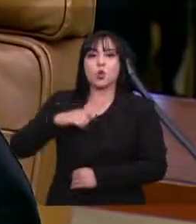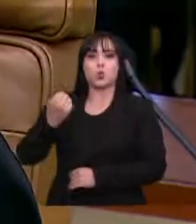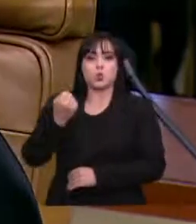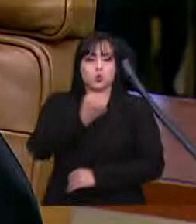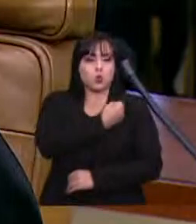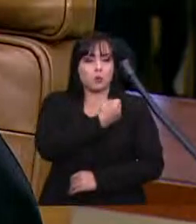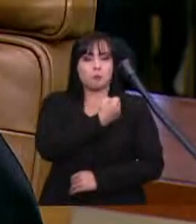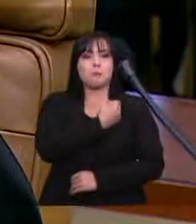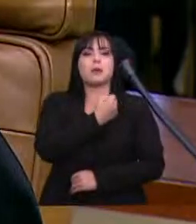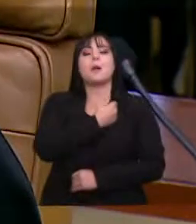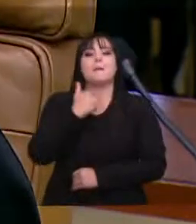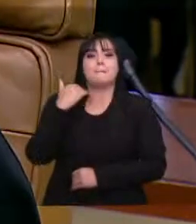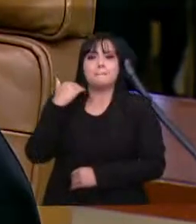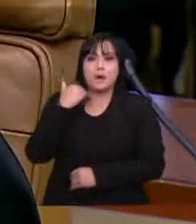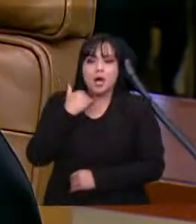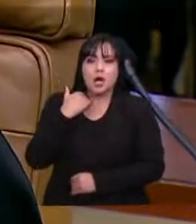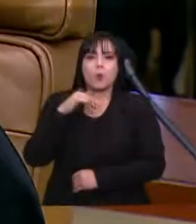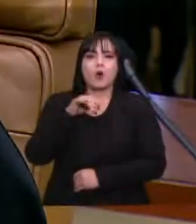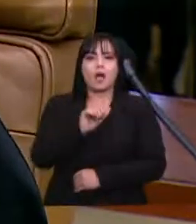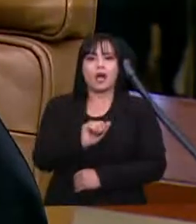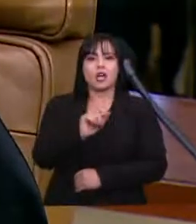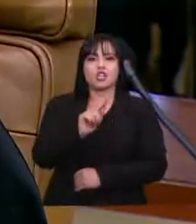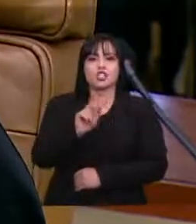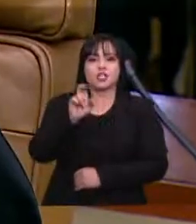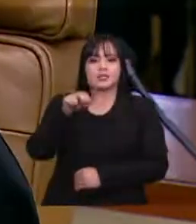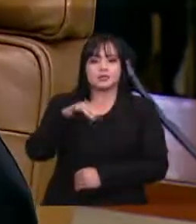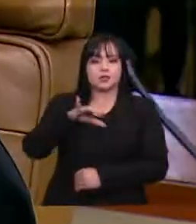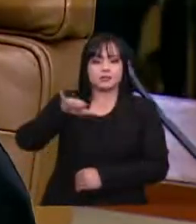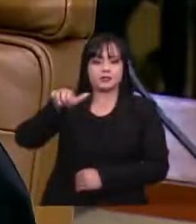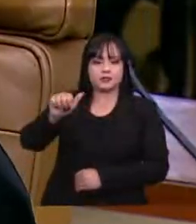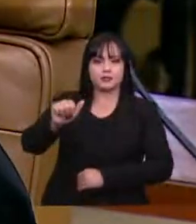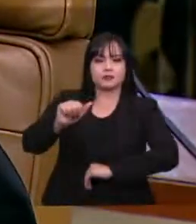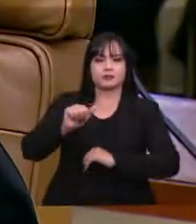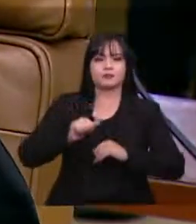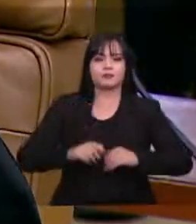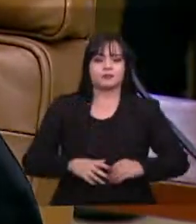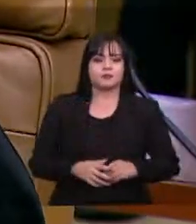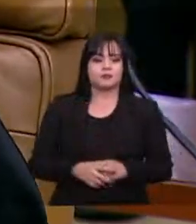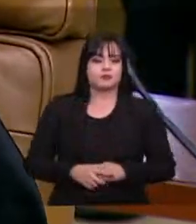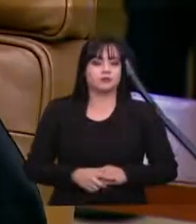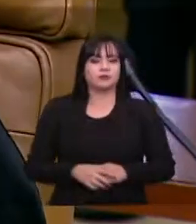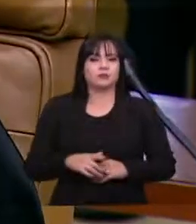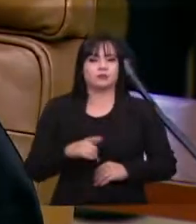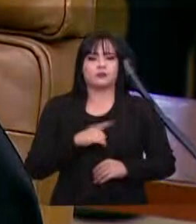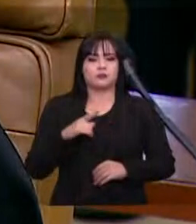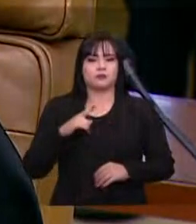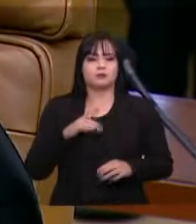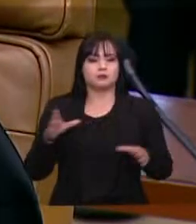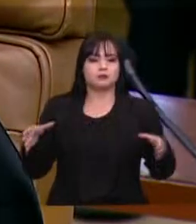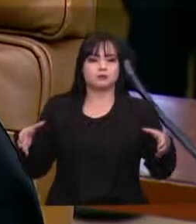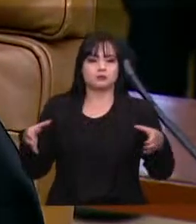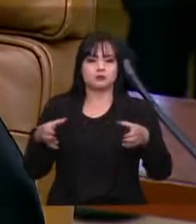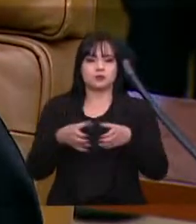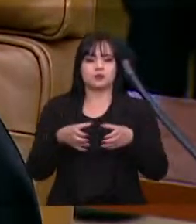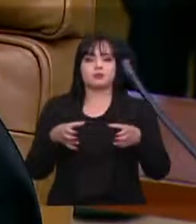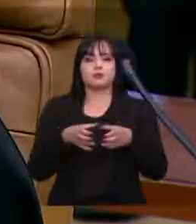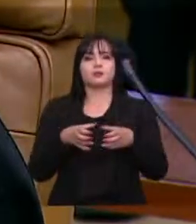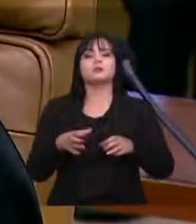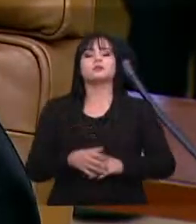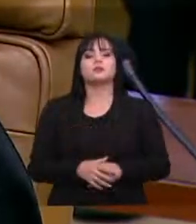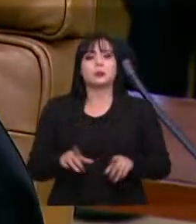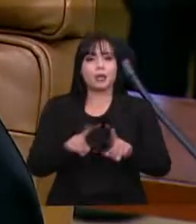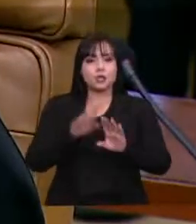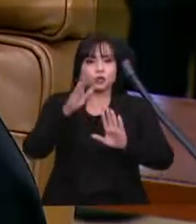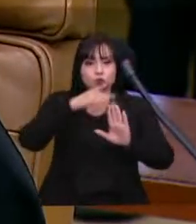corrente a agência e eu respectivo o banco todos estão nominados no voto